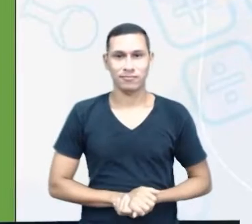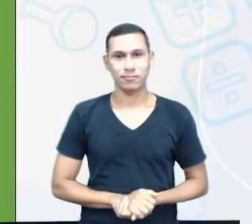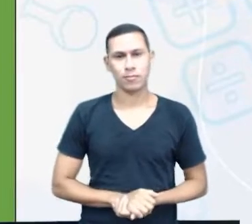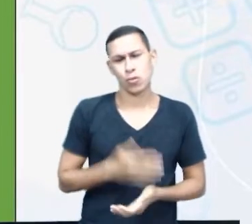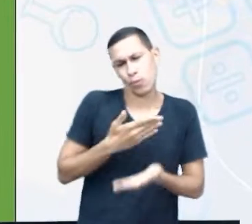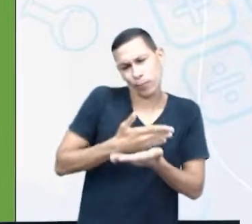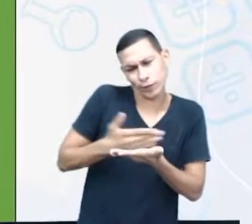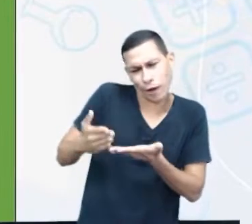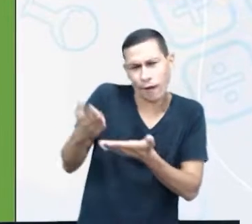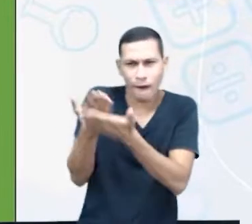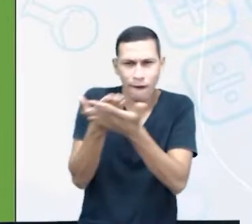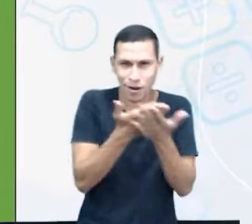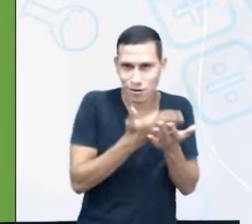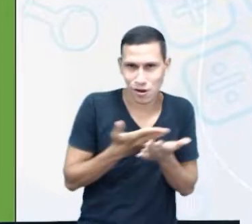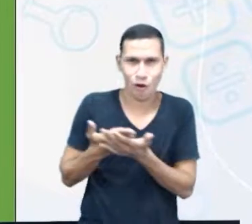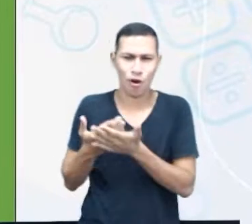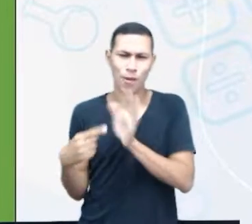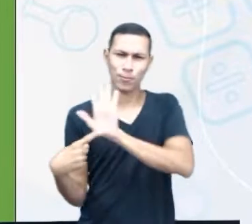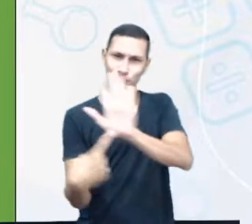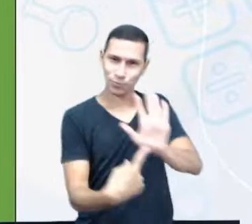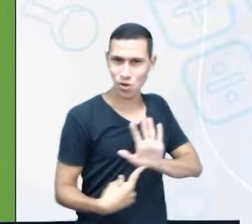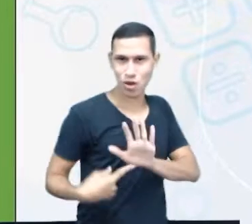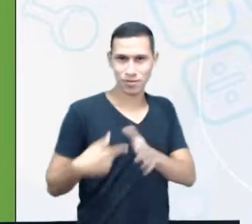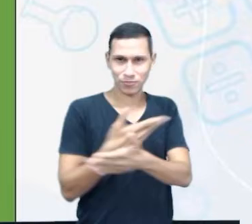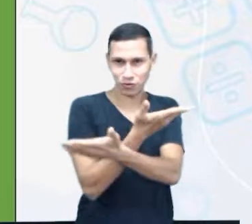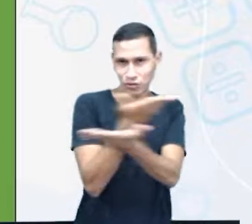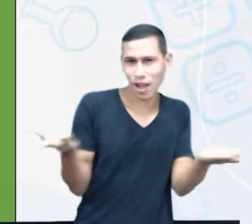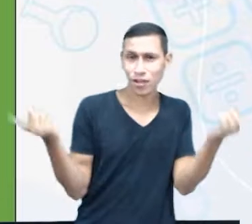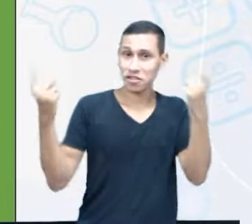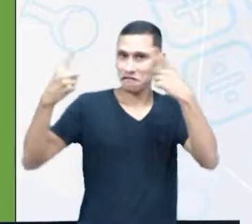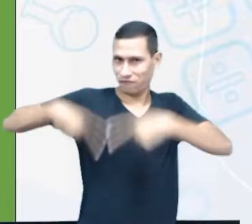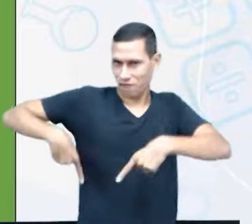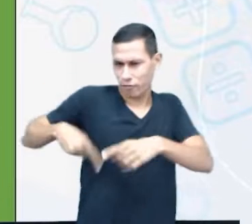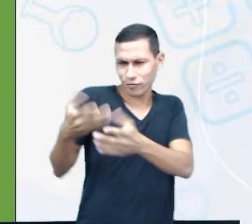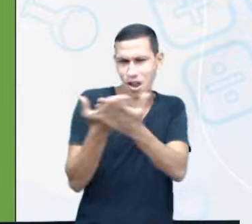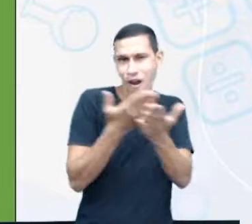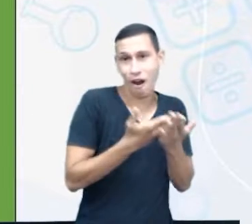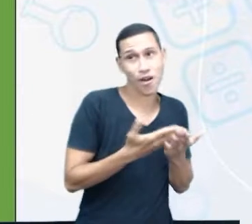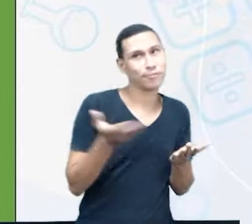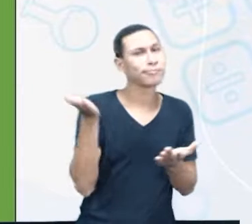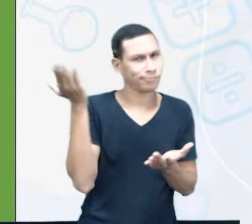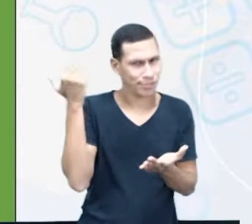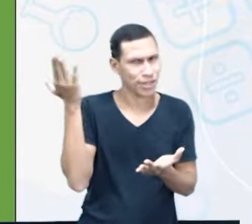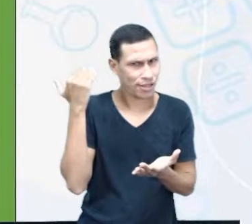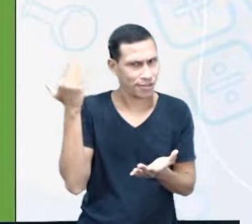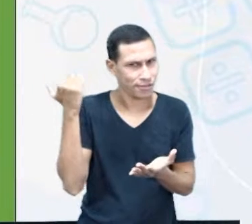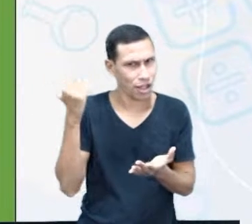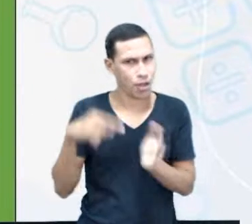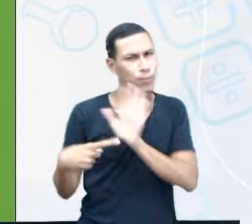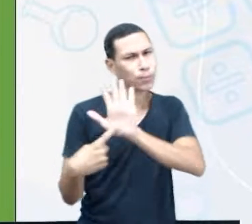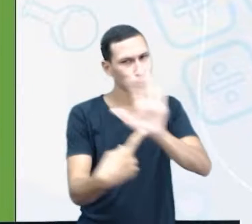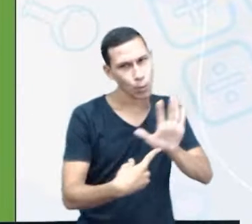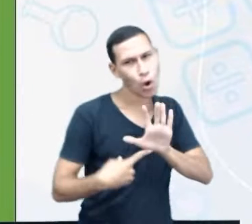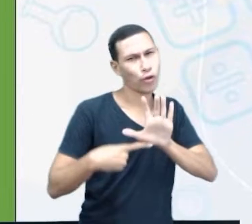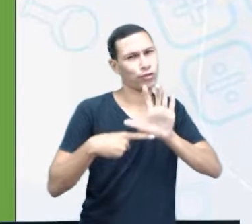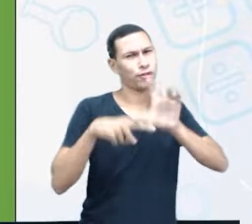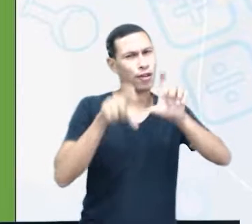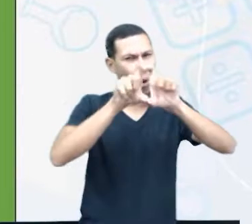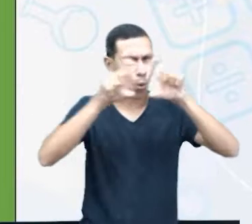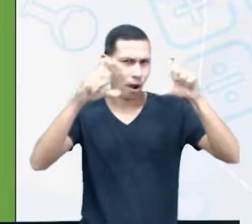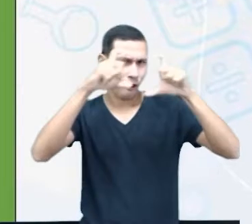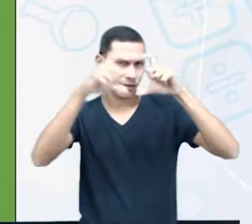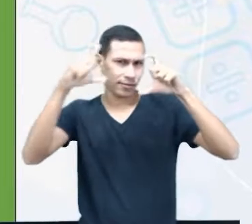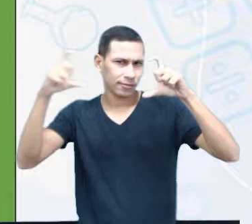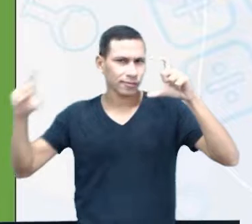Para começarmos a nossa aula, eu trouxe para vocês aqui o desafio da aula passada, né? Quando eu trago uma tirinha para vocês, eu